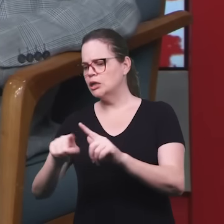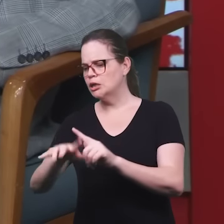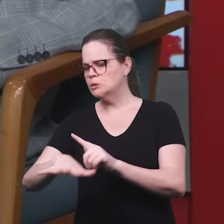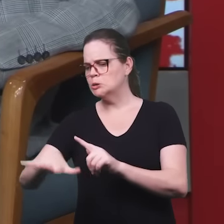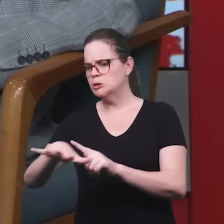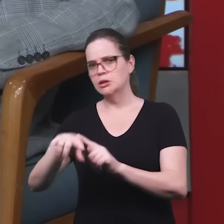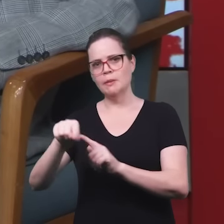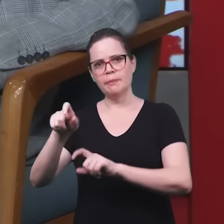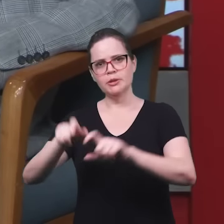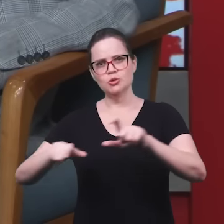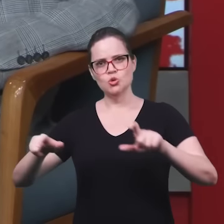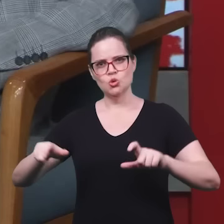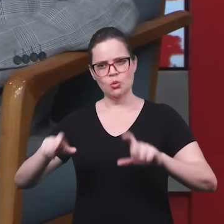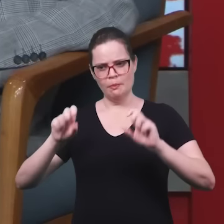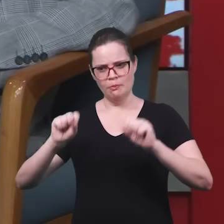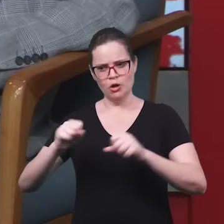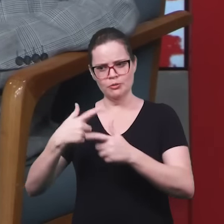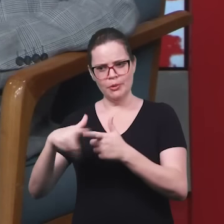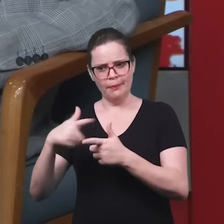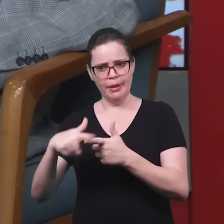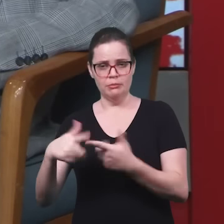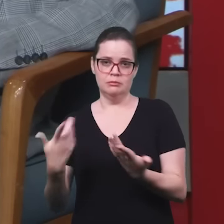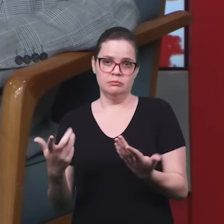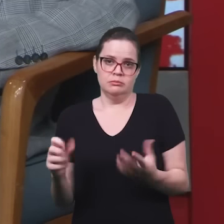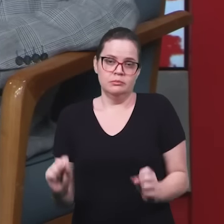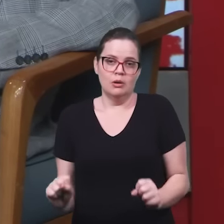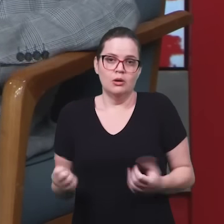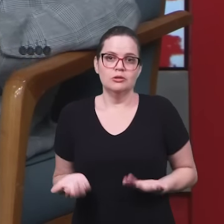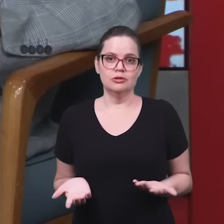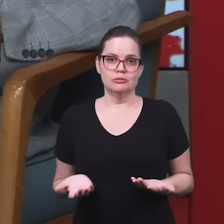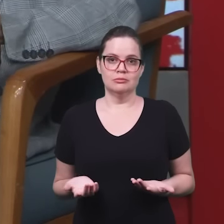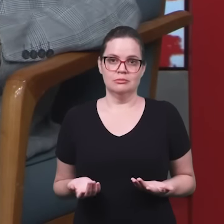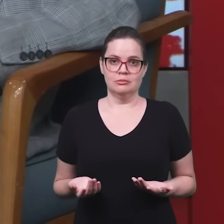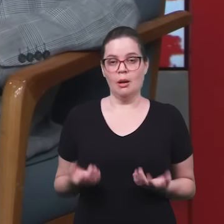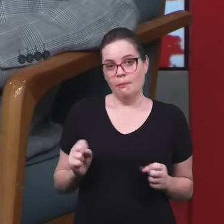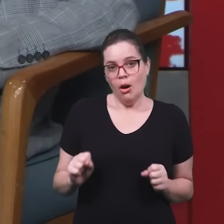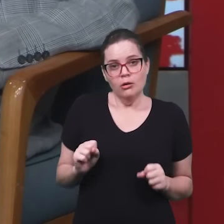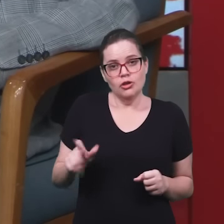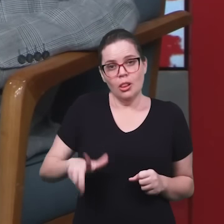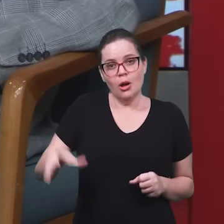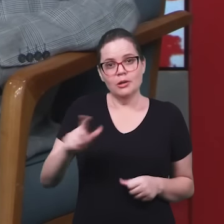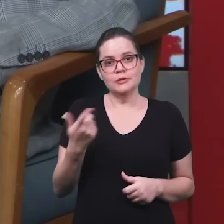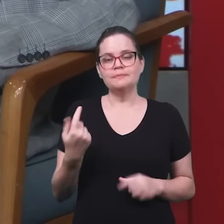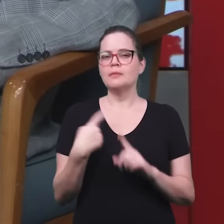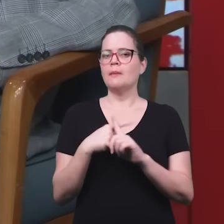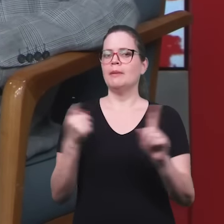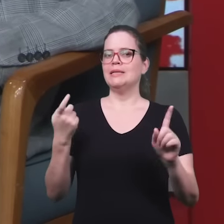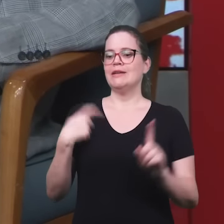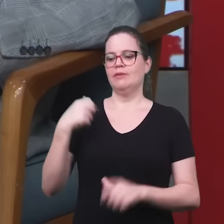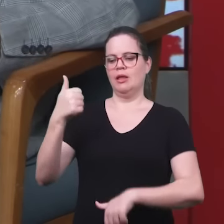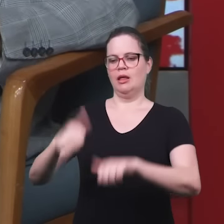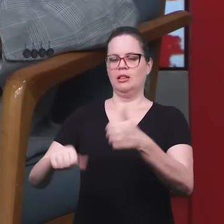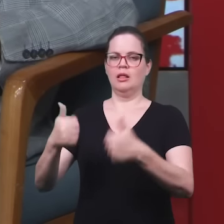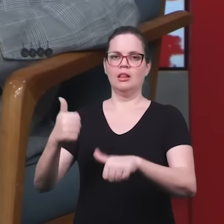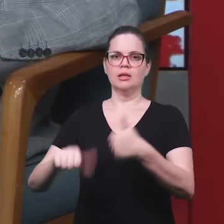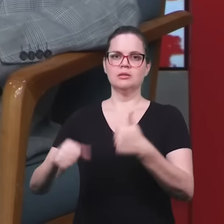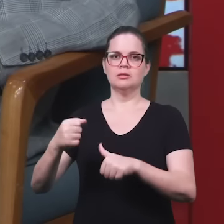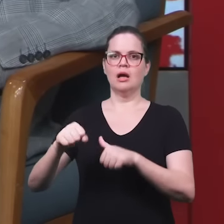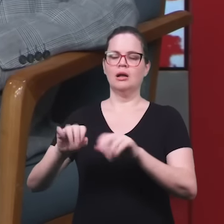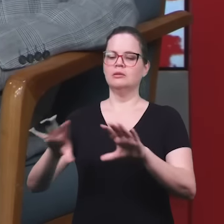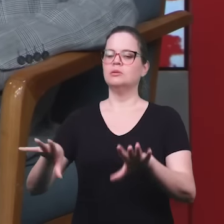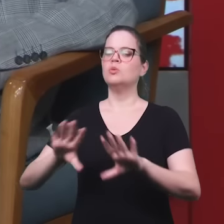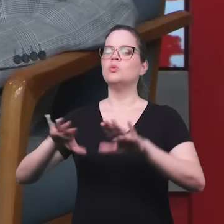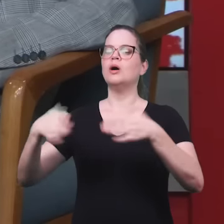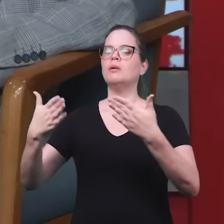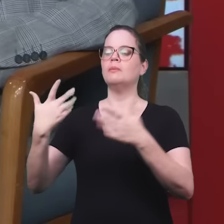Mas você tem que saber se você vai avaliar a igreja, se você vai conduzir a